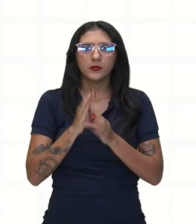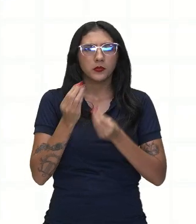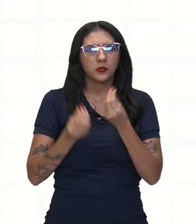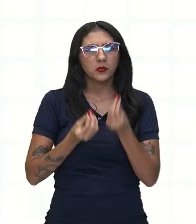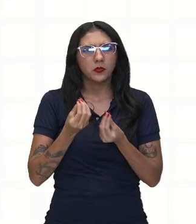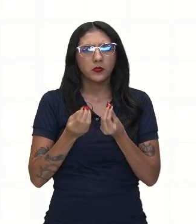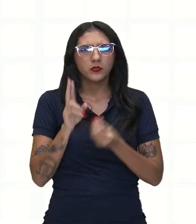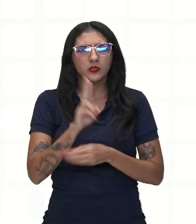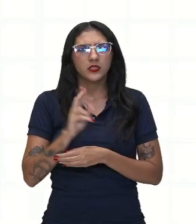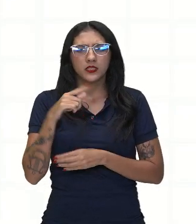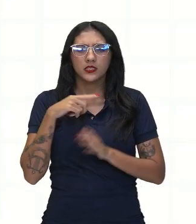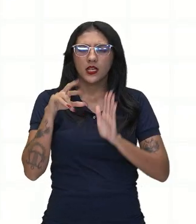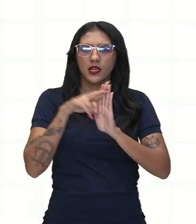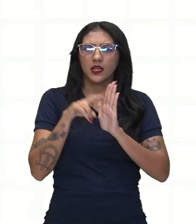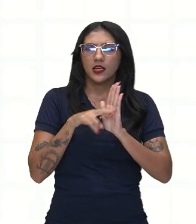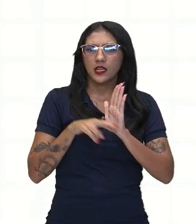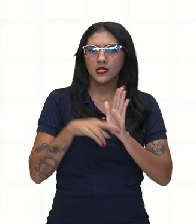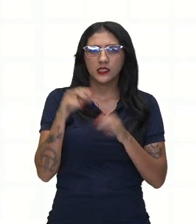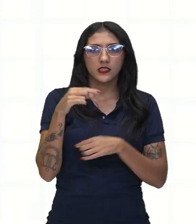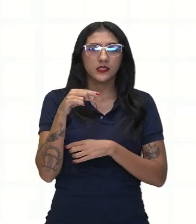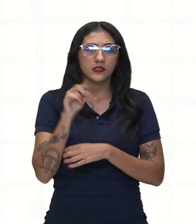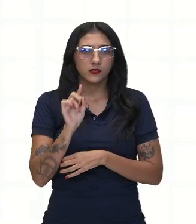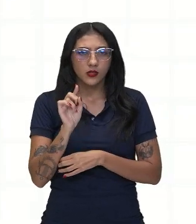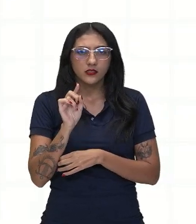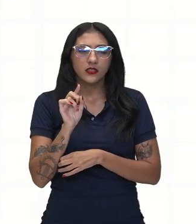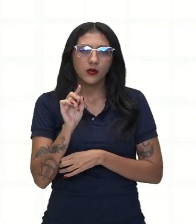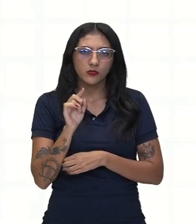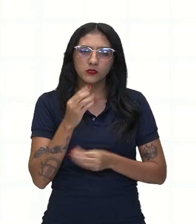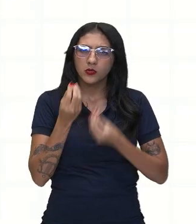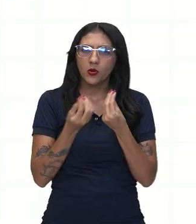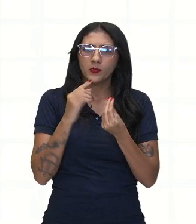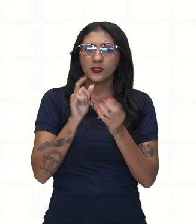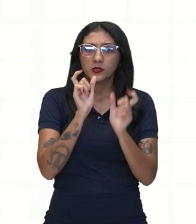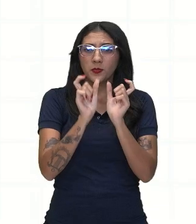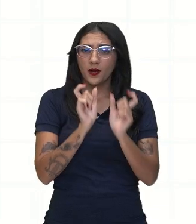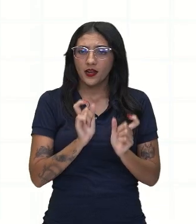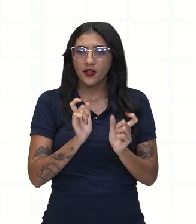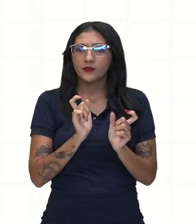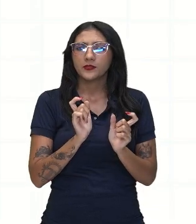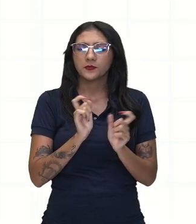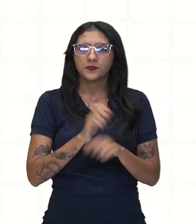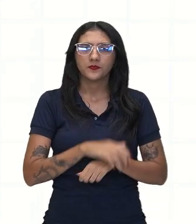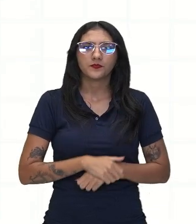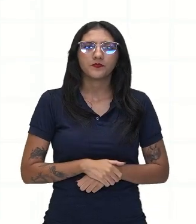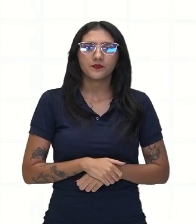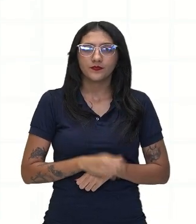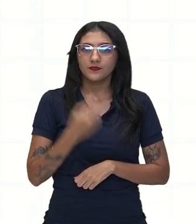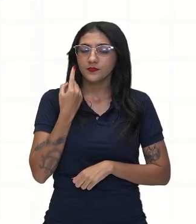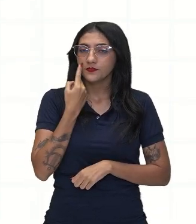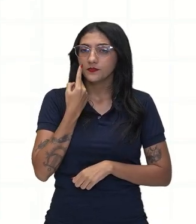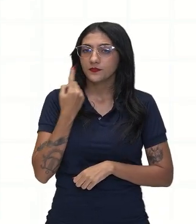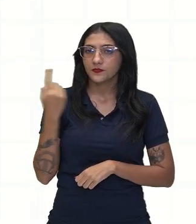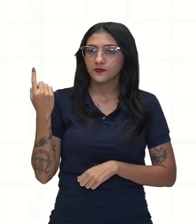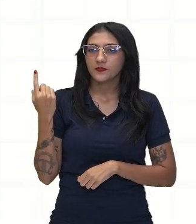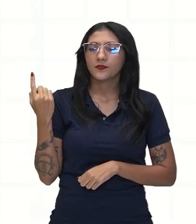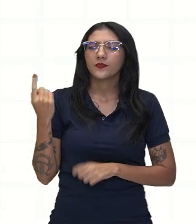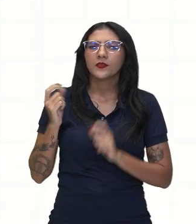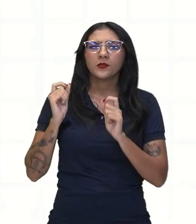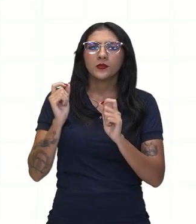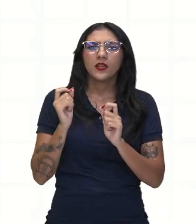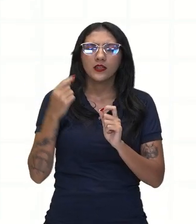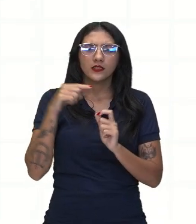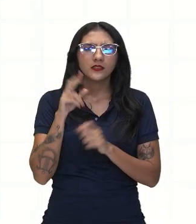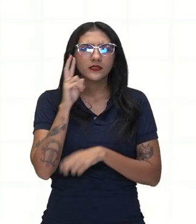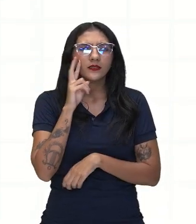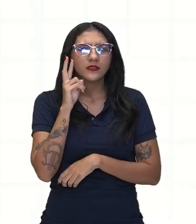acentuação. Isso mesmo. Quais são as regras de acentuação das oxítonas? As oxítonas são as que, pessoal,